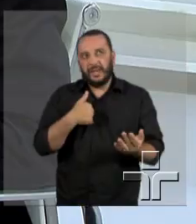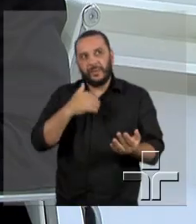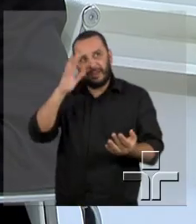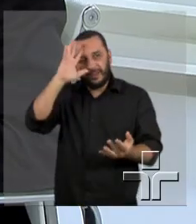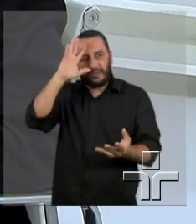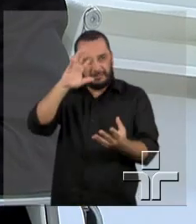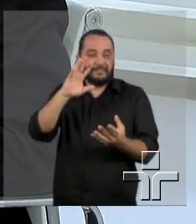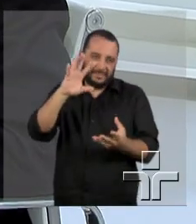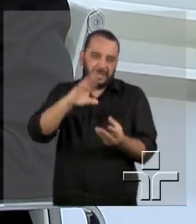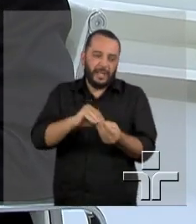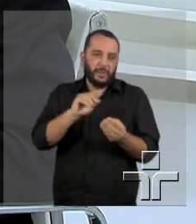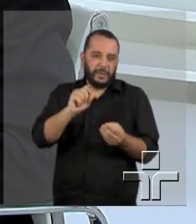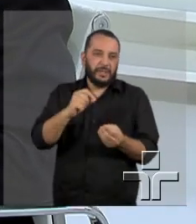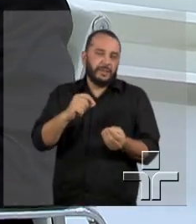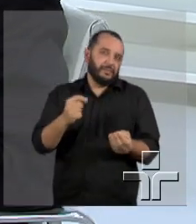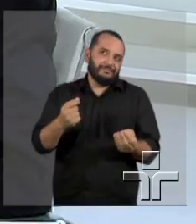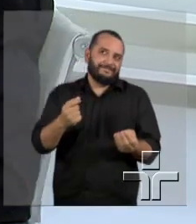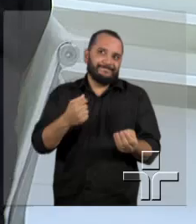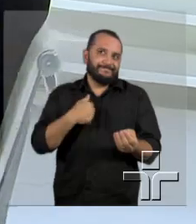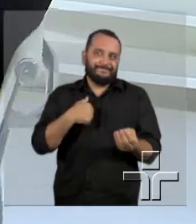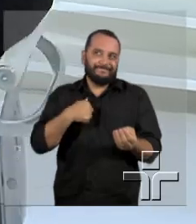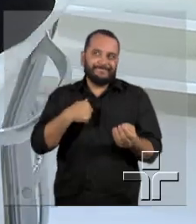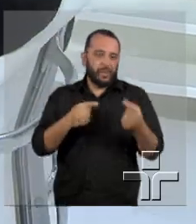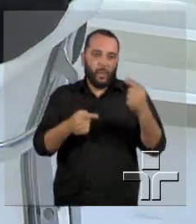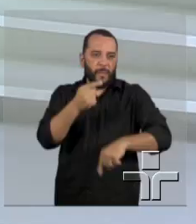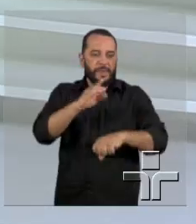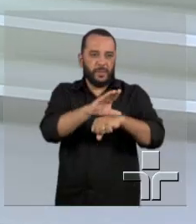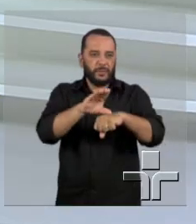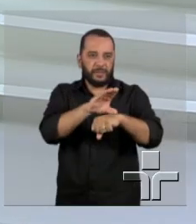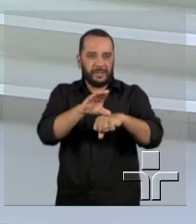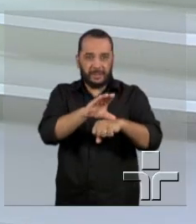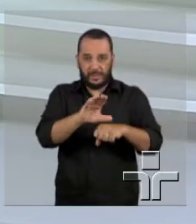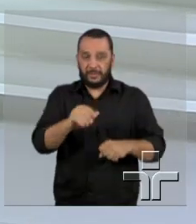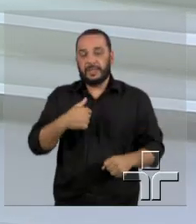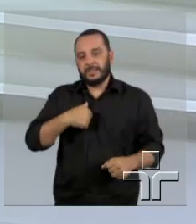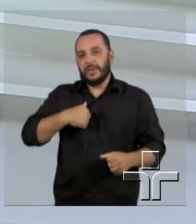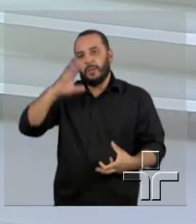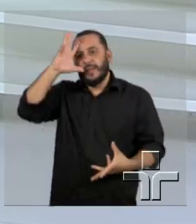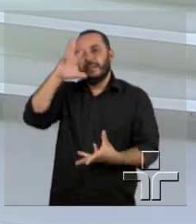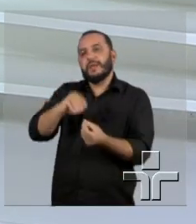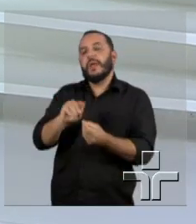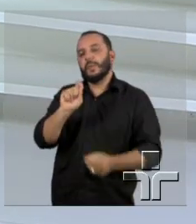Uhum. E, olha, André, eu entendo o seguinte, metaforicamente.